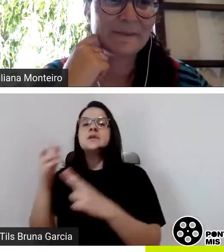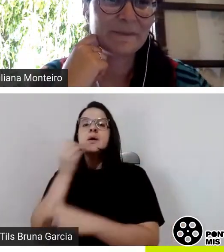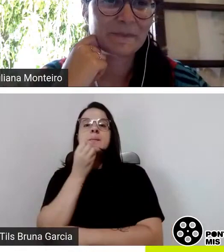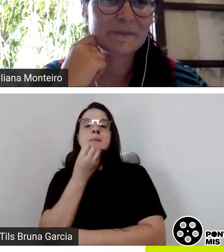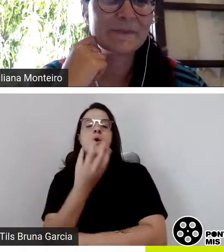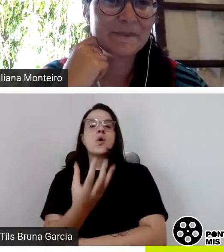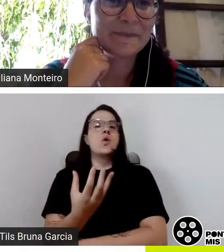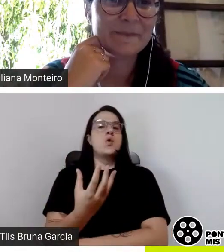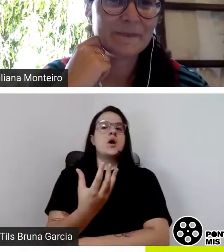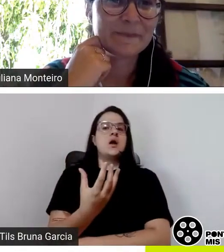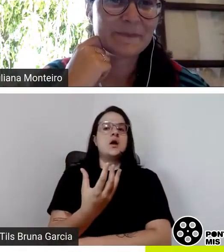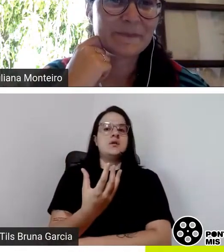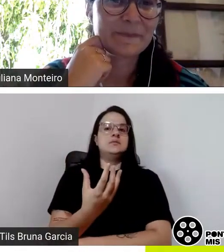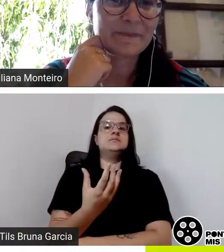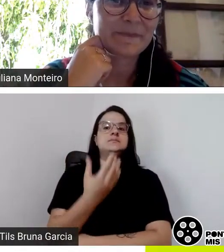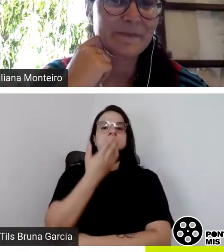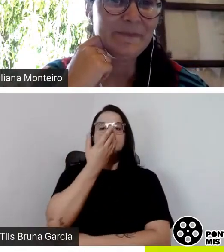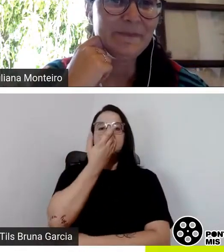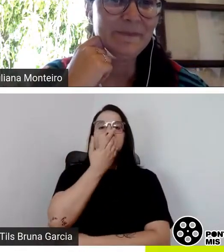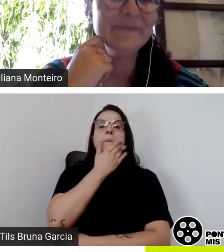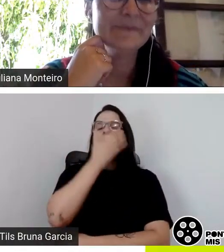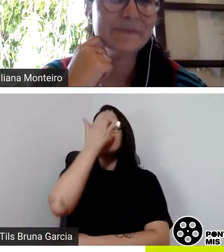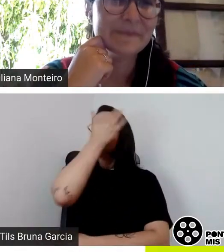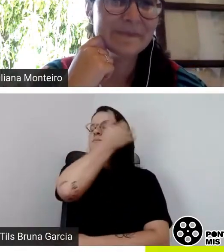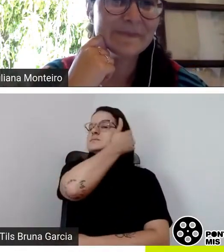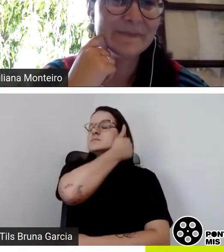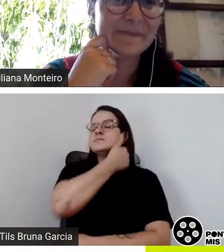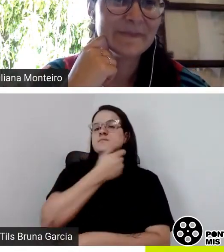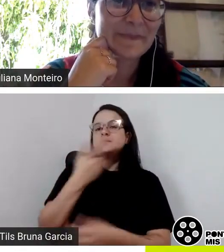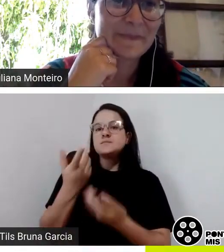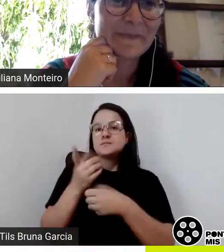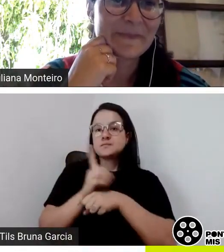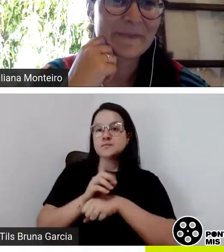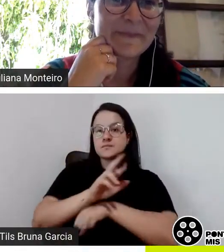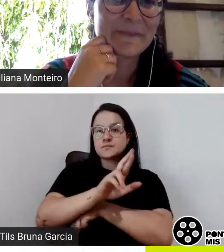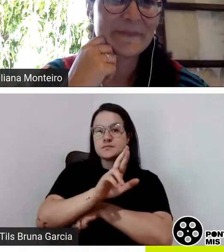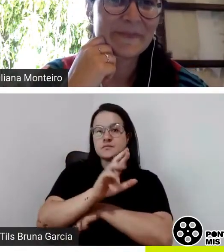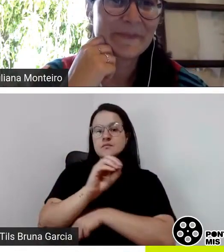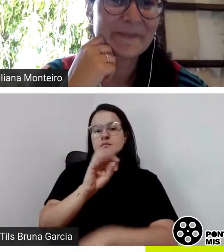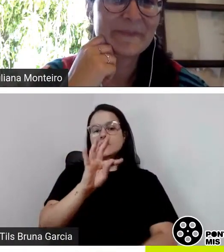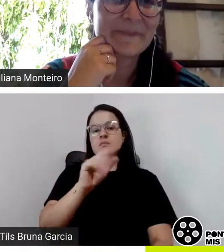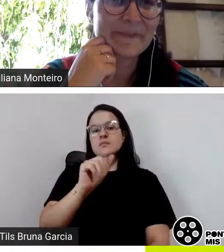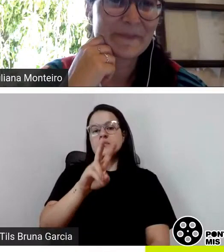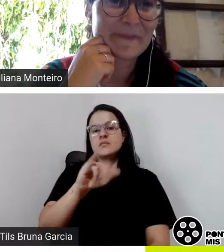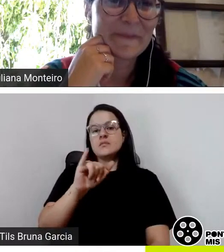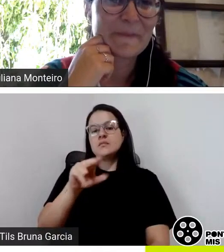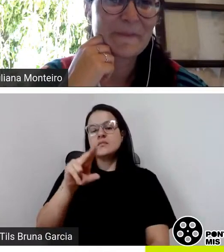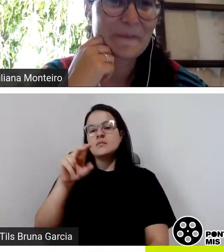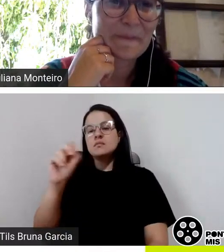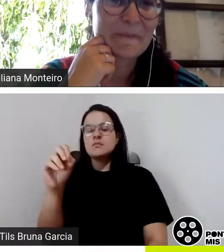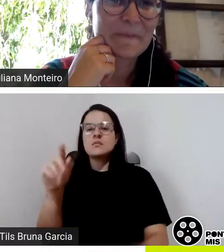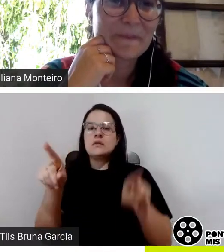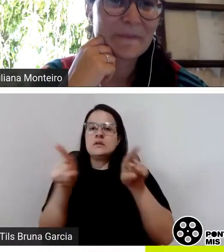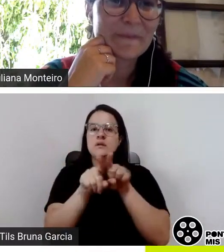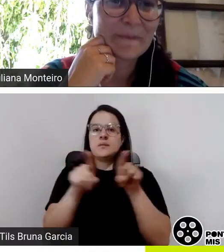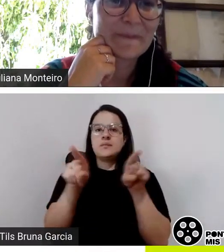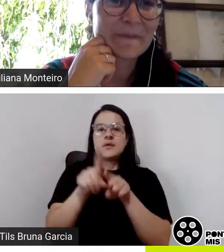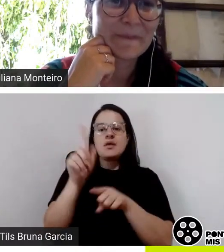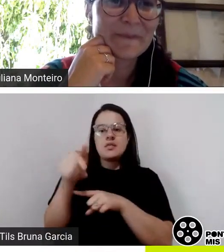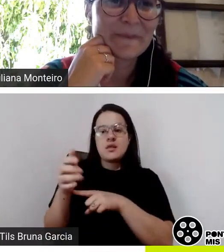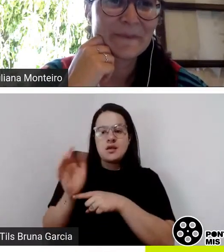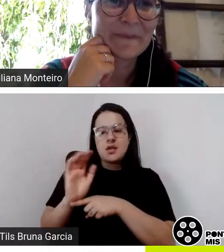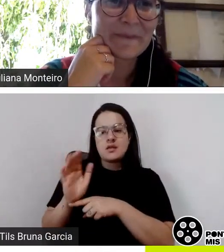próprio doutor Ottaviano, que dizia, posso perder o tempo fazendo cinema o dia inteiro, eu preciso